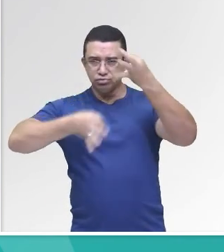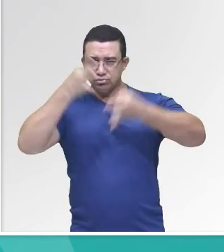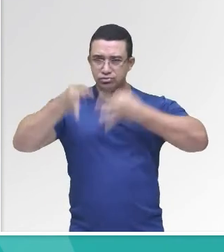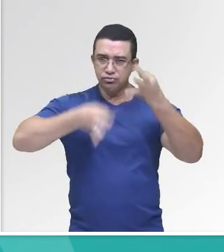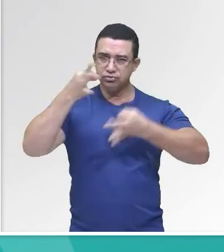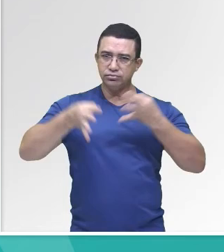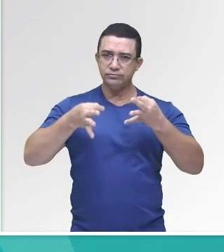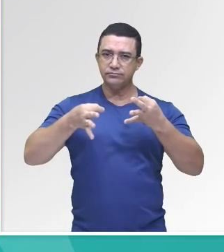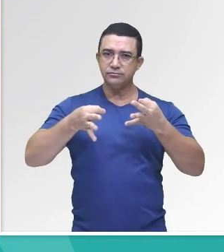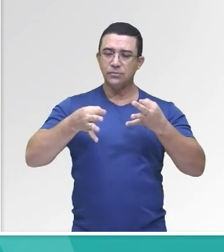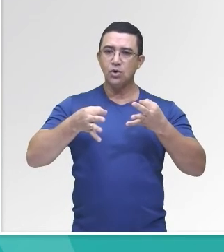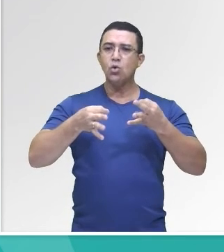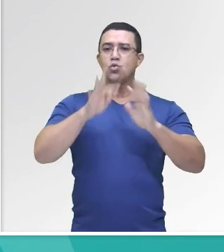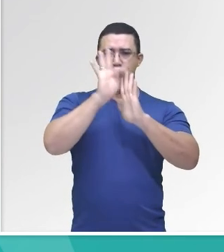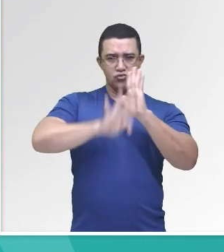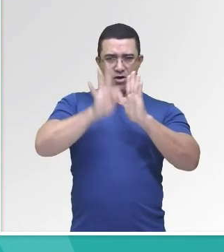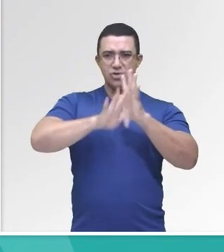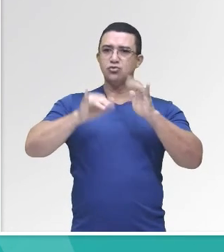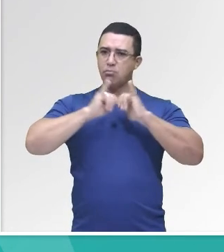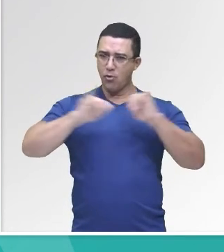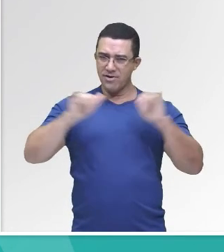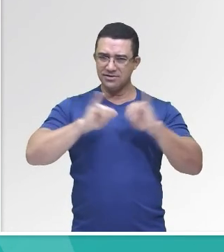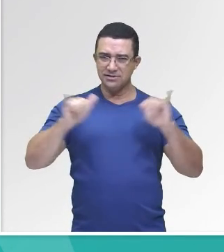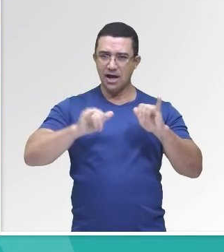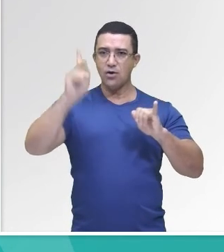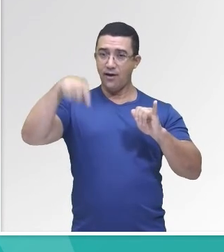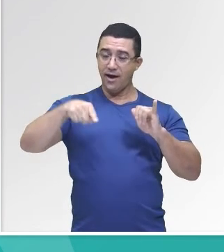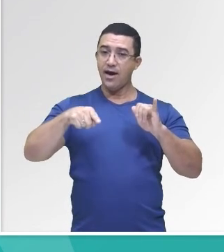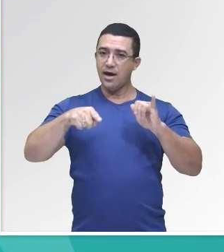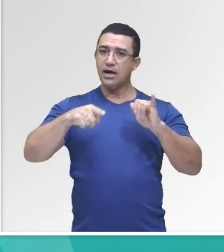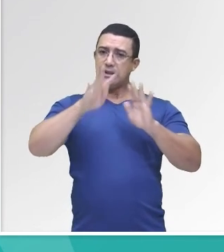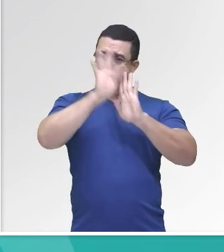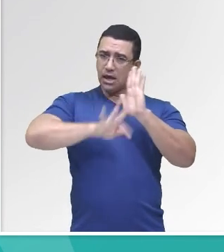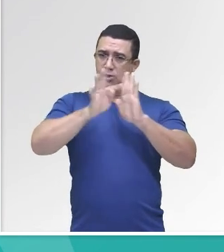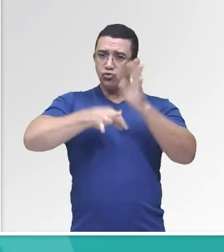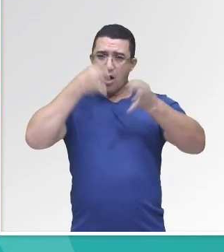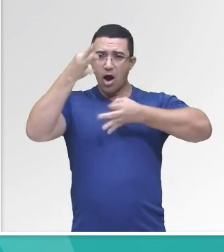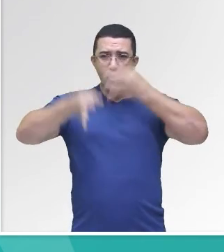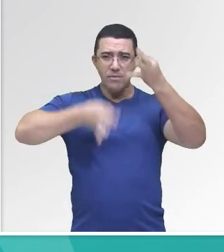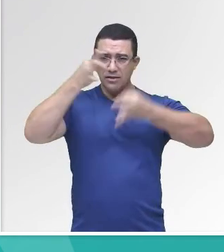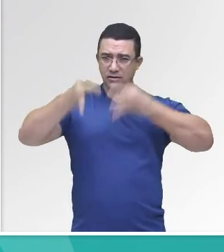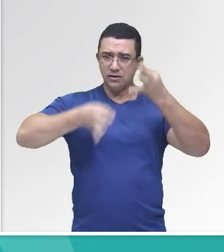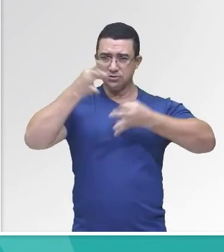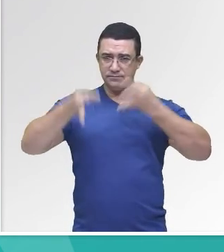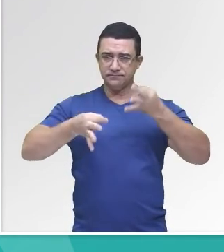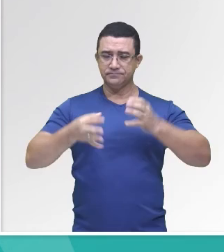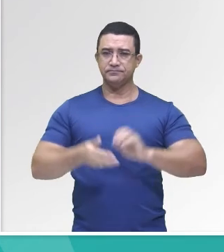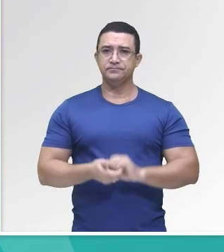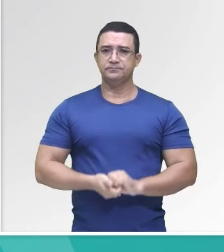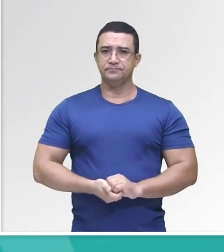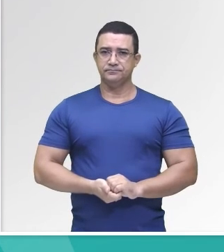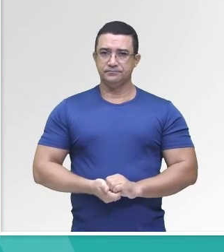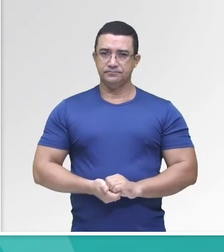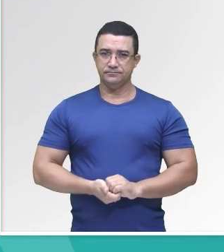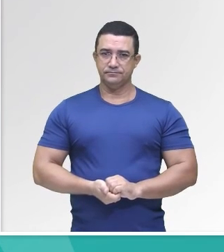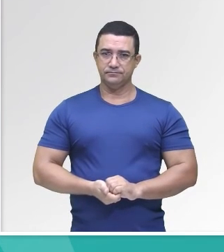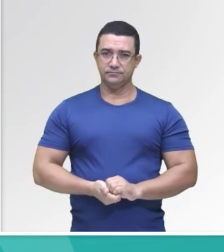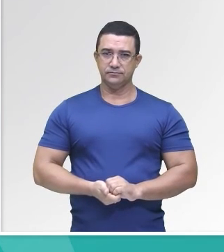Então, normalmente, um texto publicitário, ele é um texto argumentativo, certo? Então, eu só quero